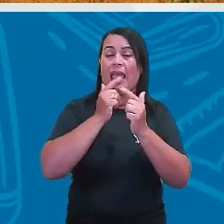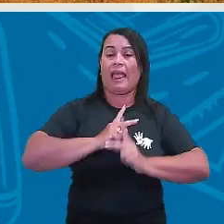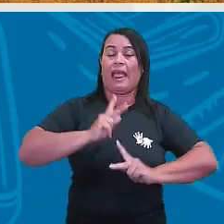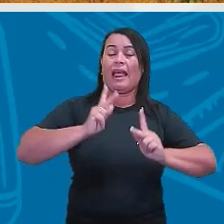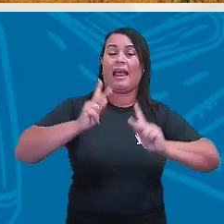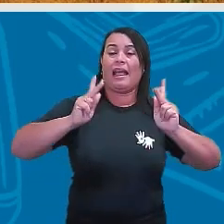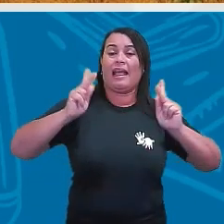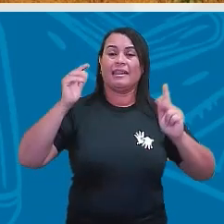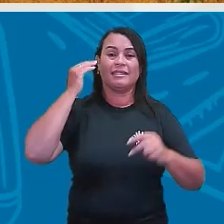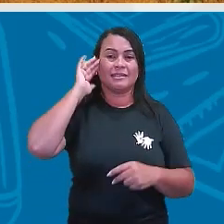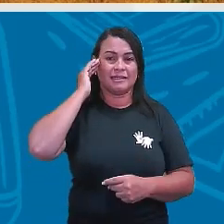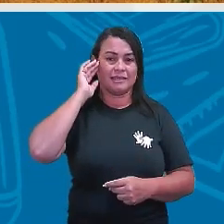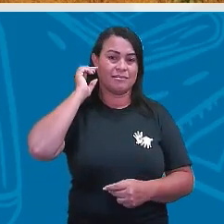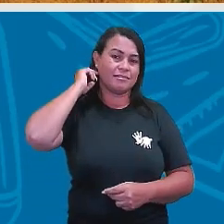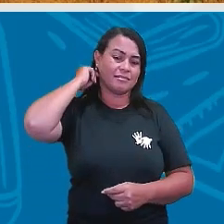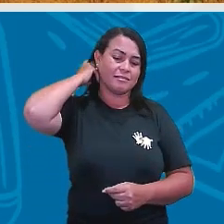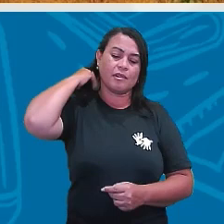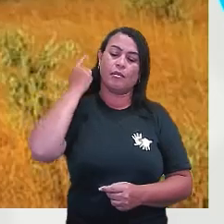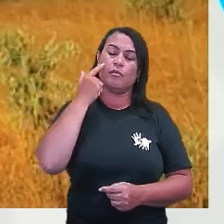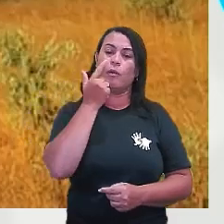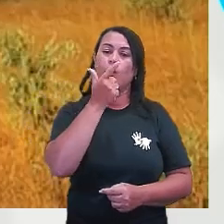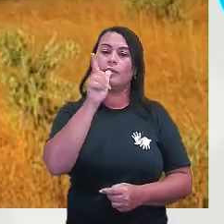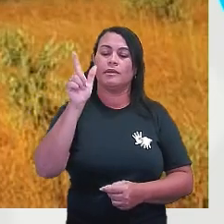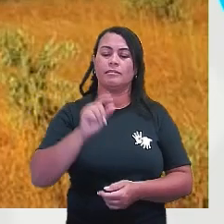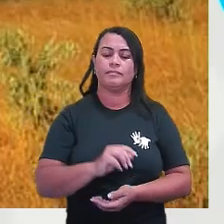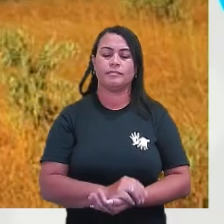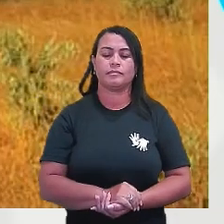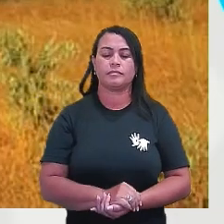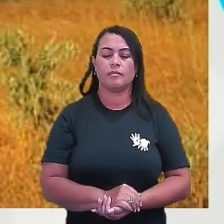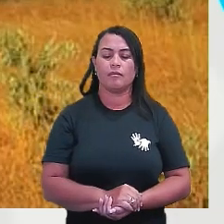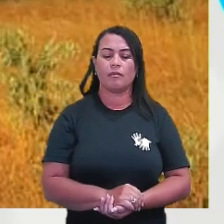gargalhadas. Vamos ver mais uma sombra.